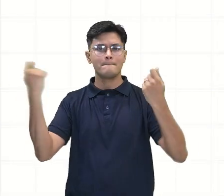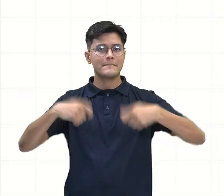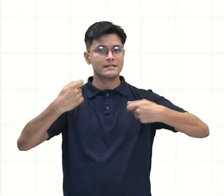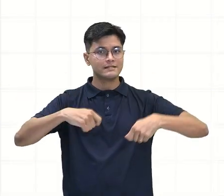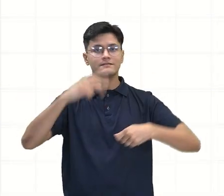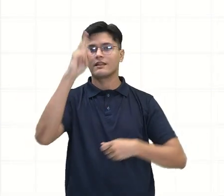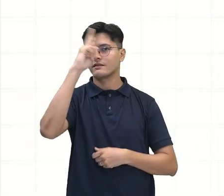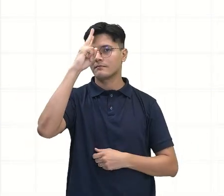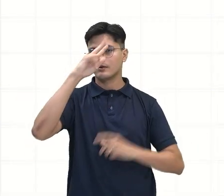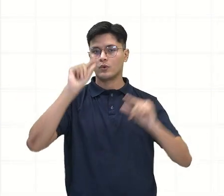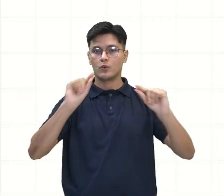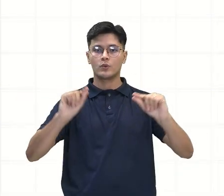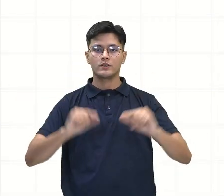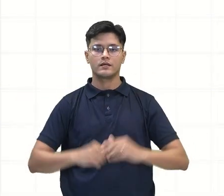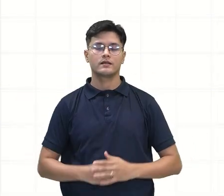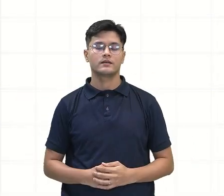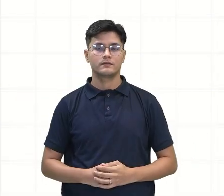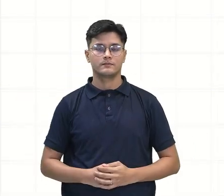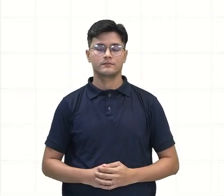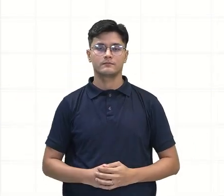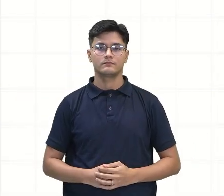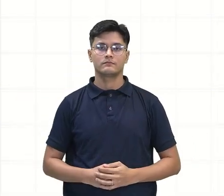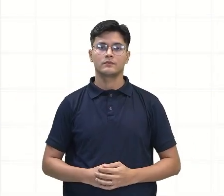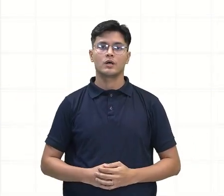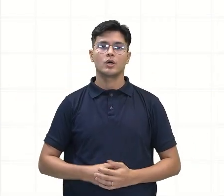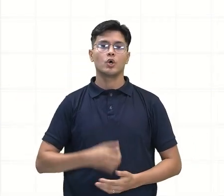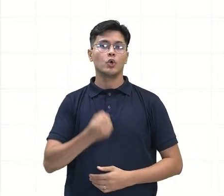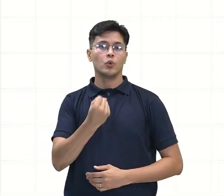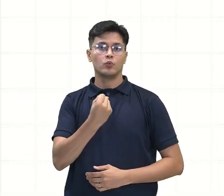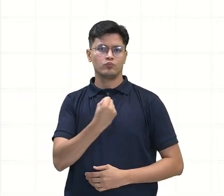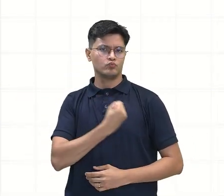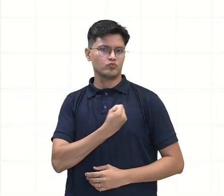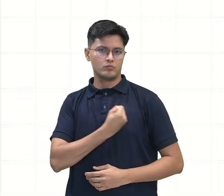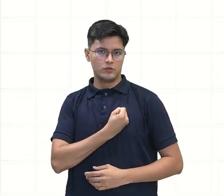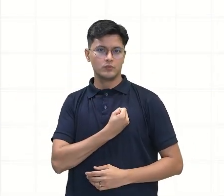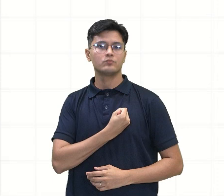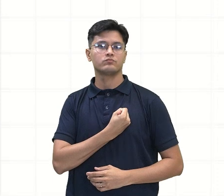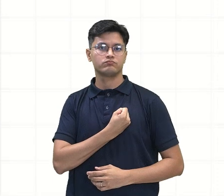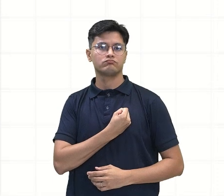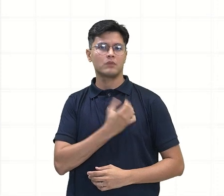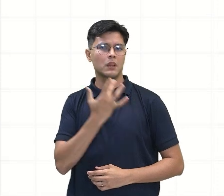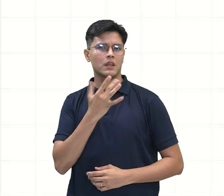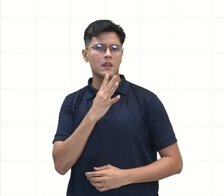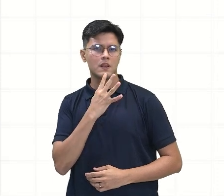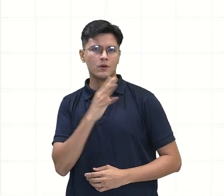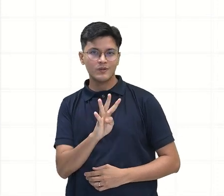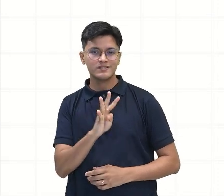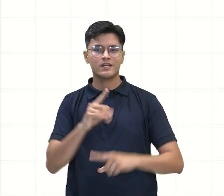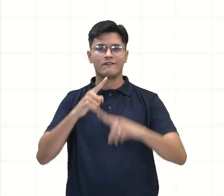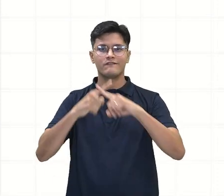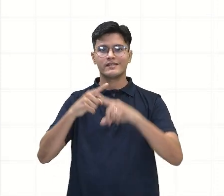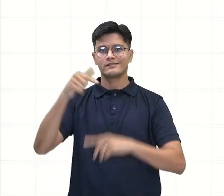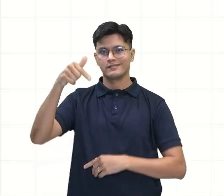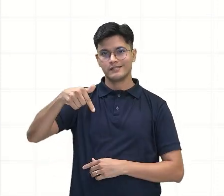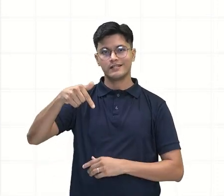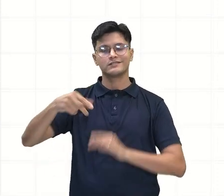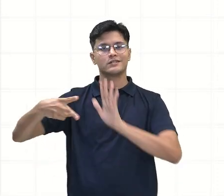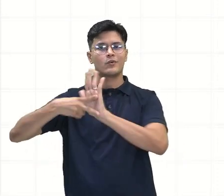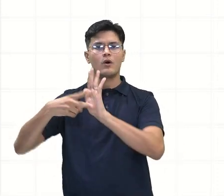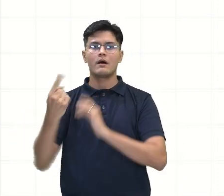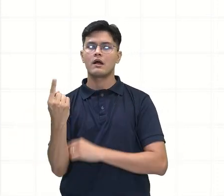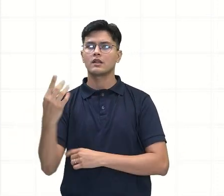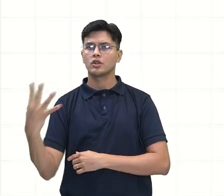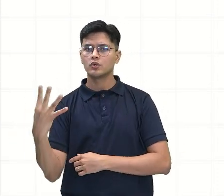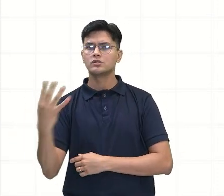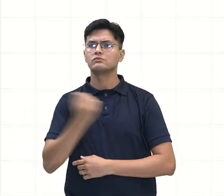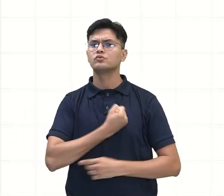número que multiplicado por 7 é igual a 14. Ora, o 2.